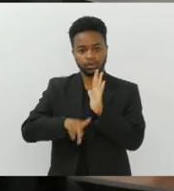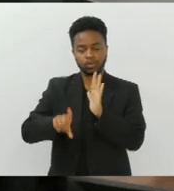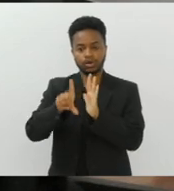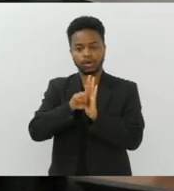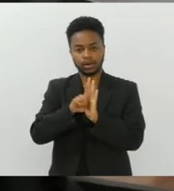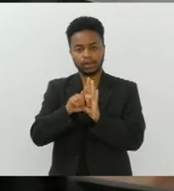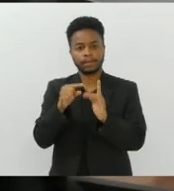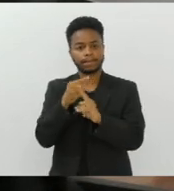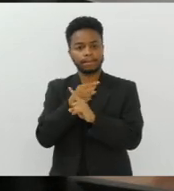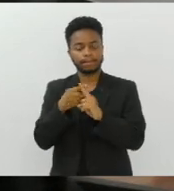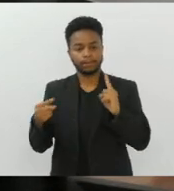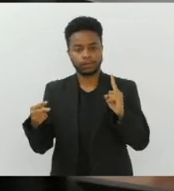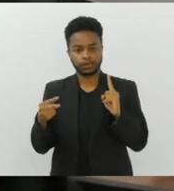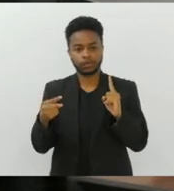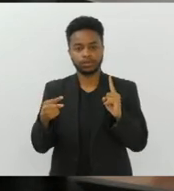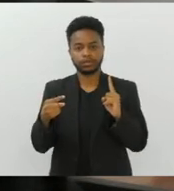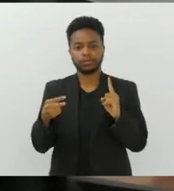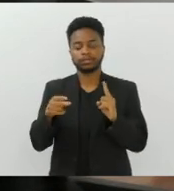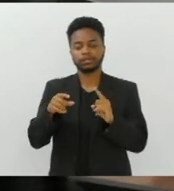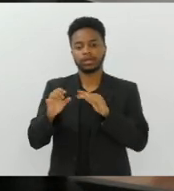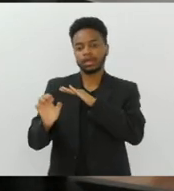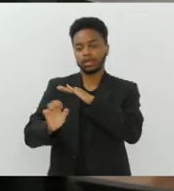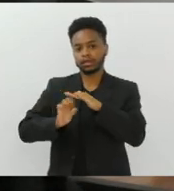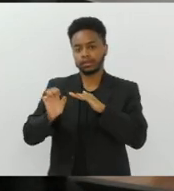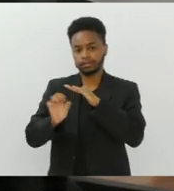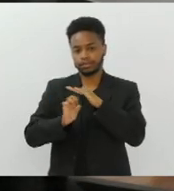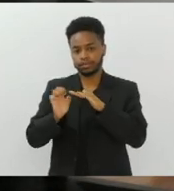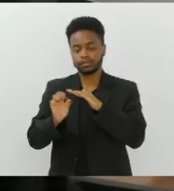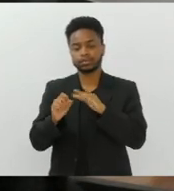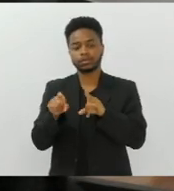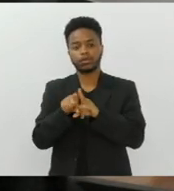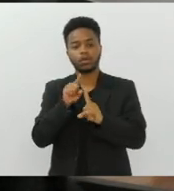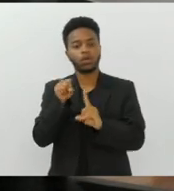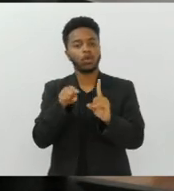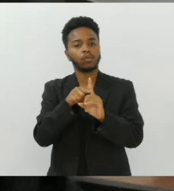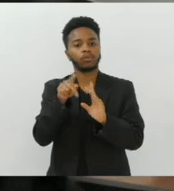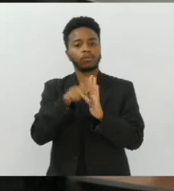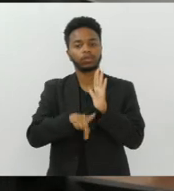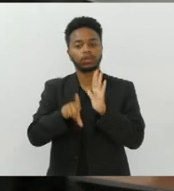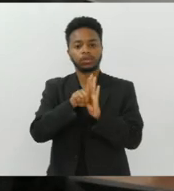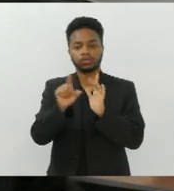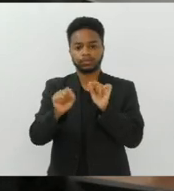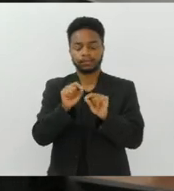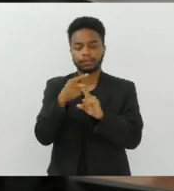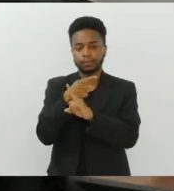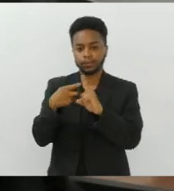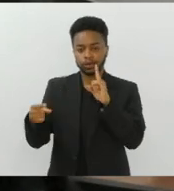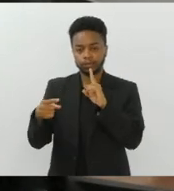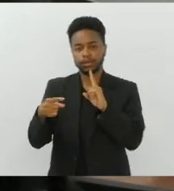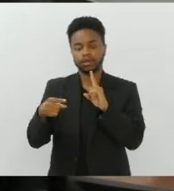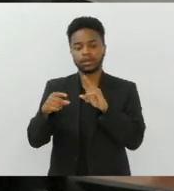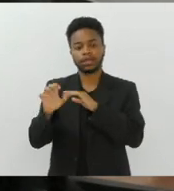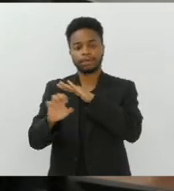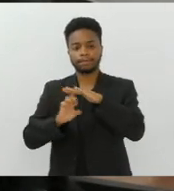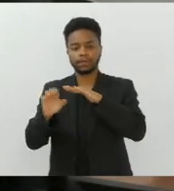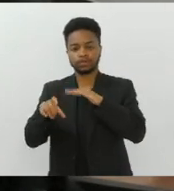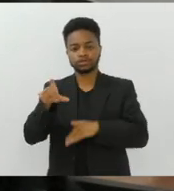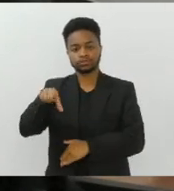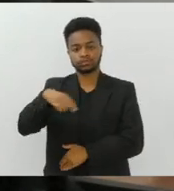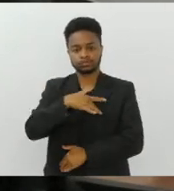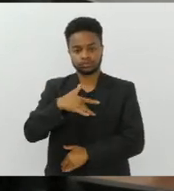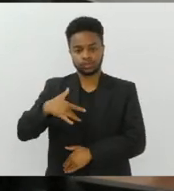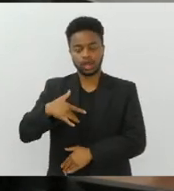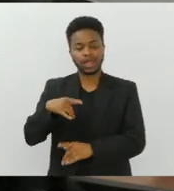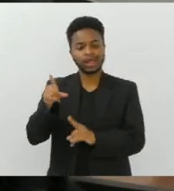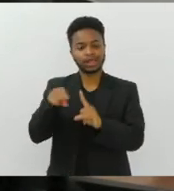que proíbe as operadoras, o objetivo do projeto de lei é proibir as operadoras de cancelar o